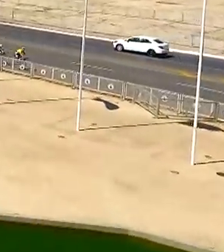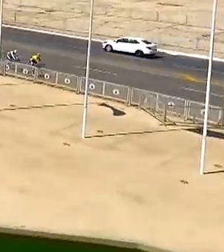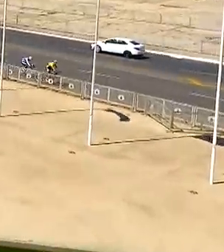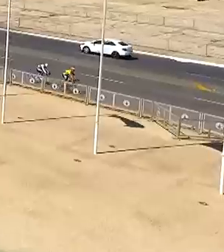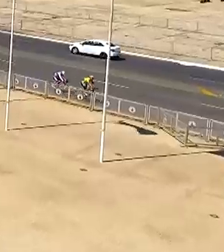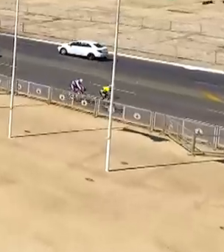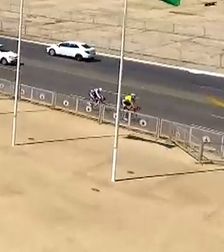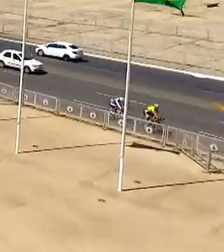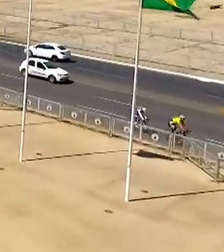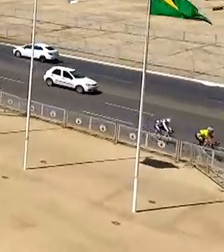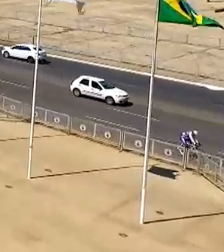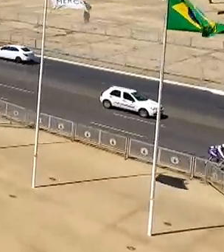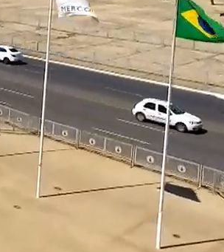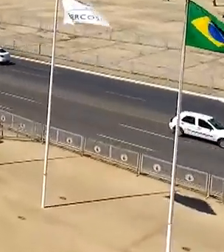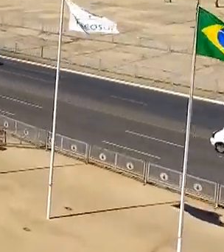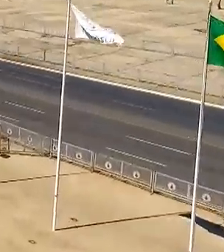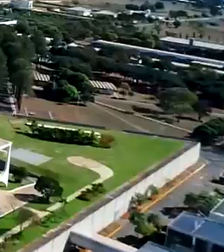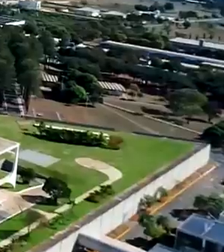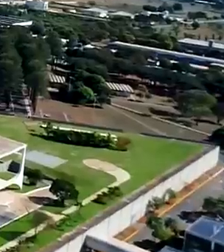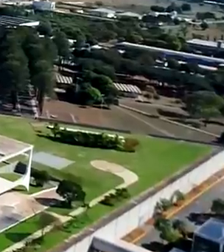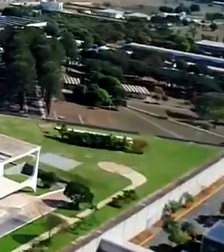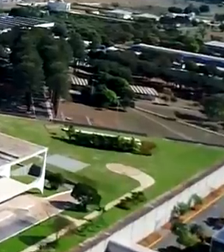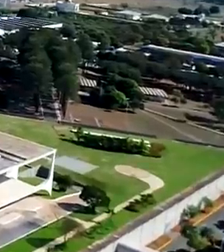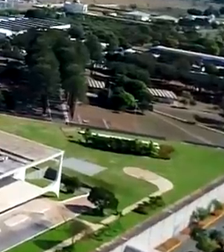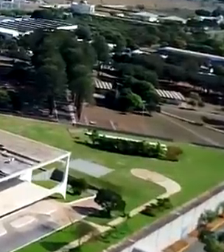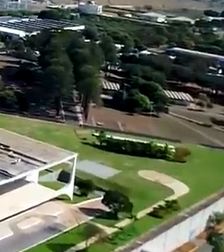Tchau, tchau.